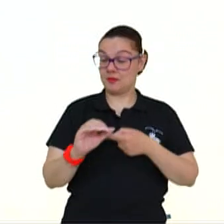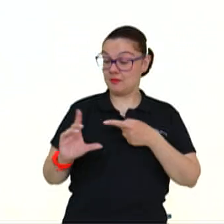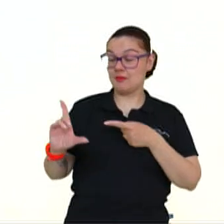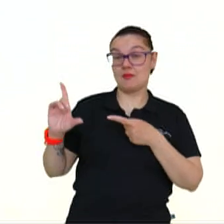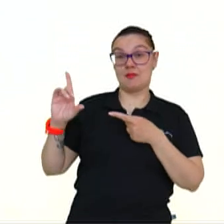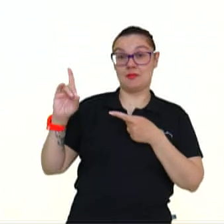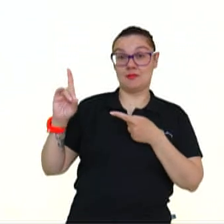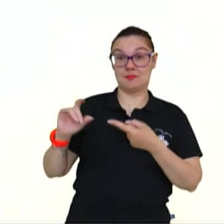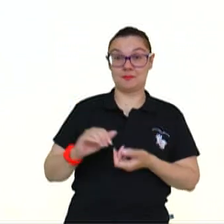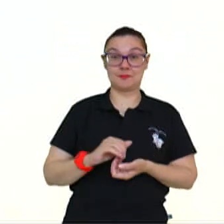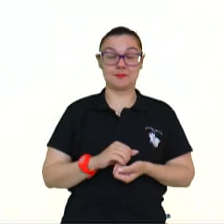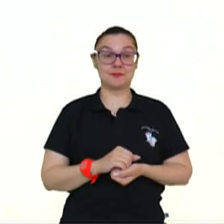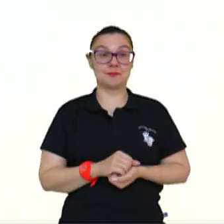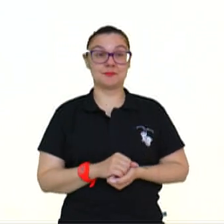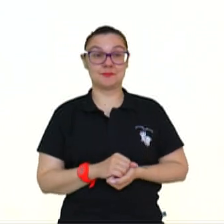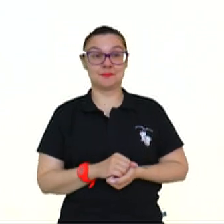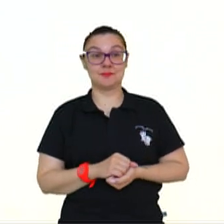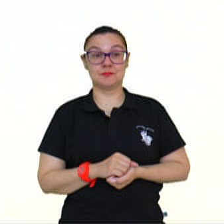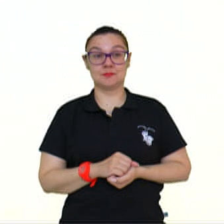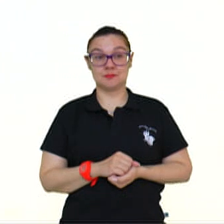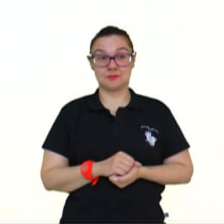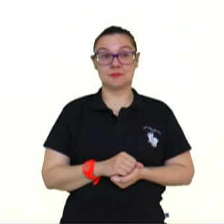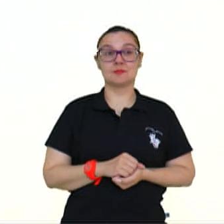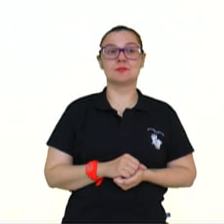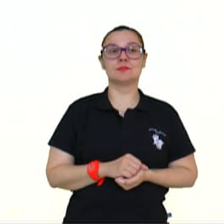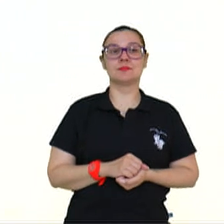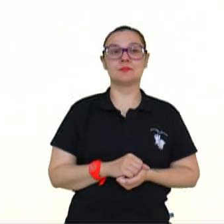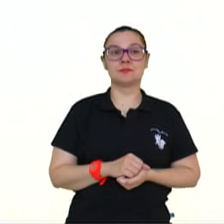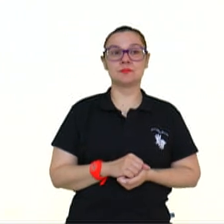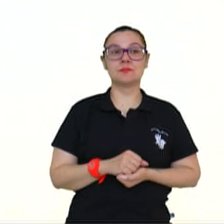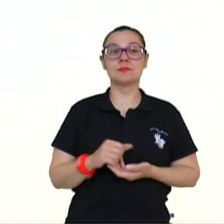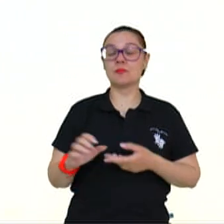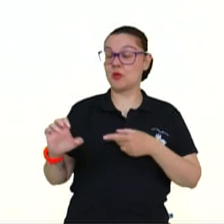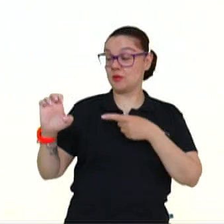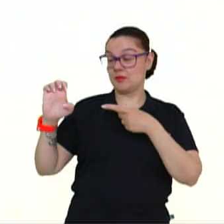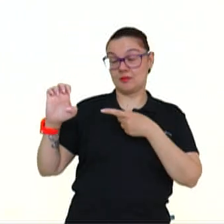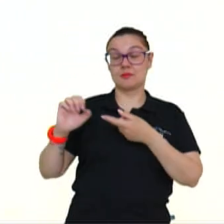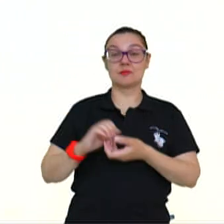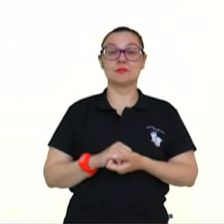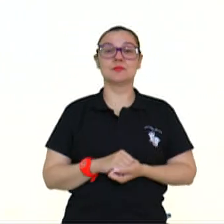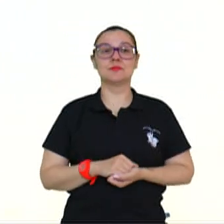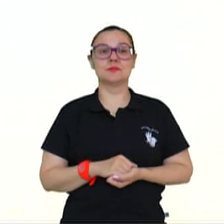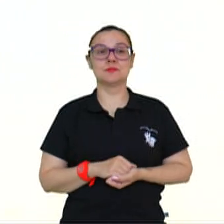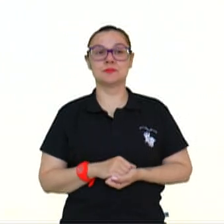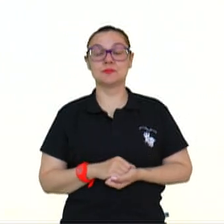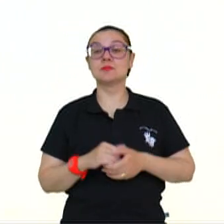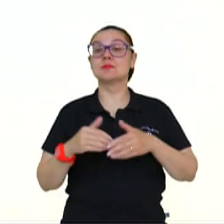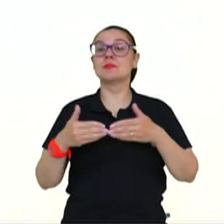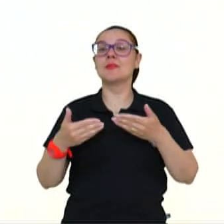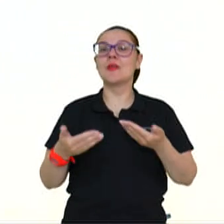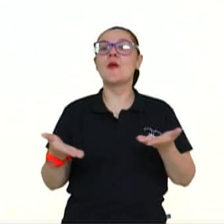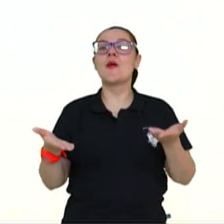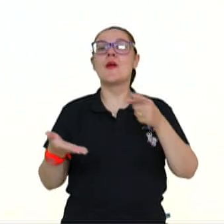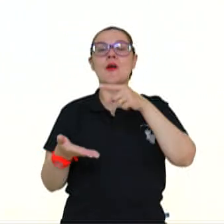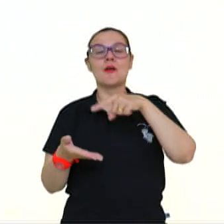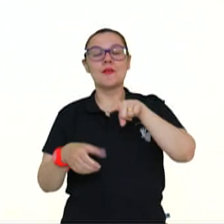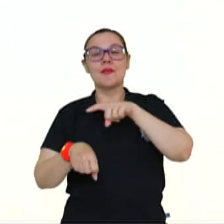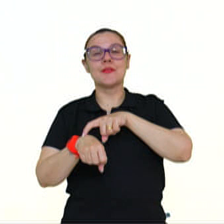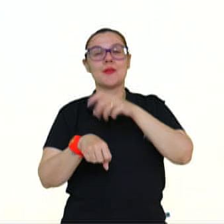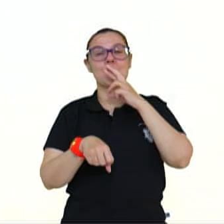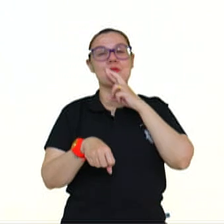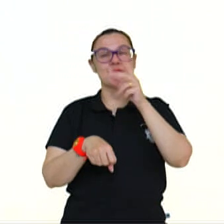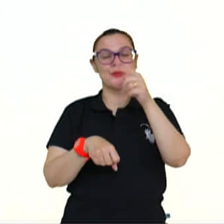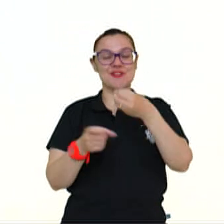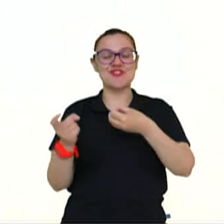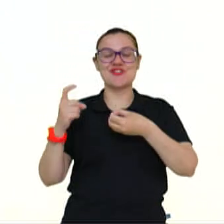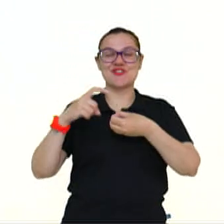afirmações. Letra D, um caráter acelerado às afirmações. Letra E, resultados às causas. Então, respondam